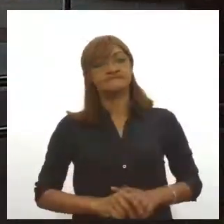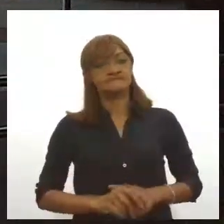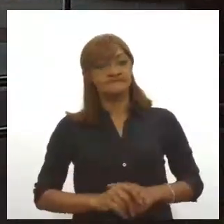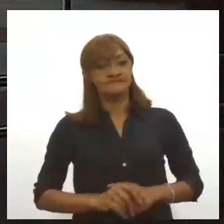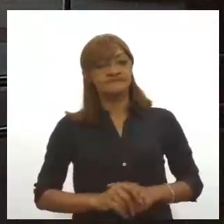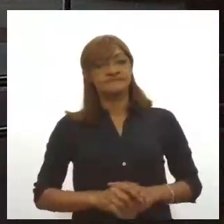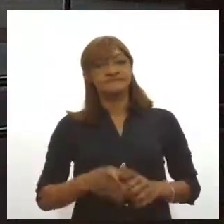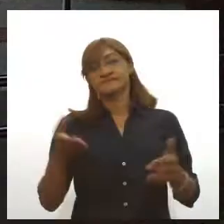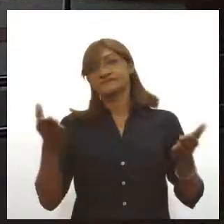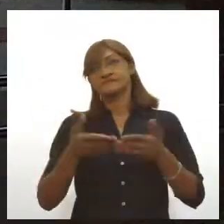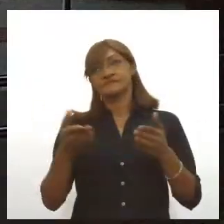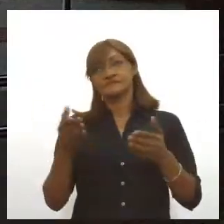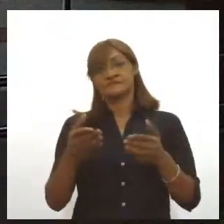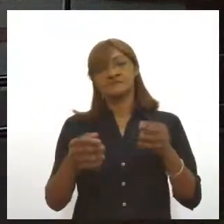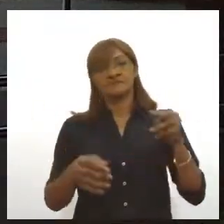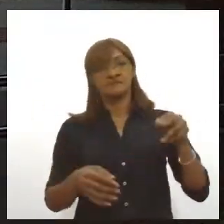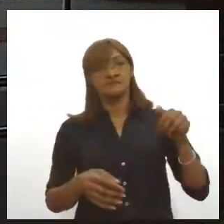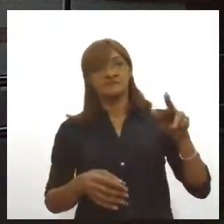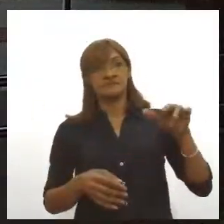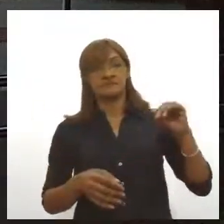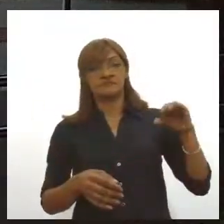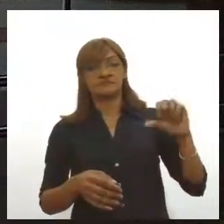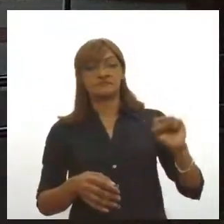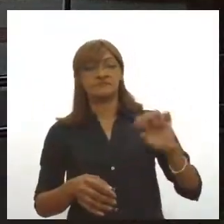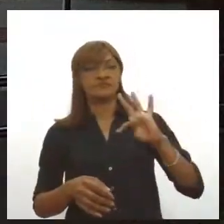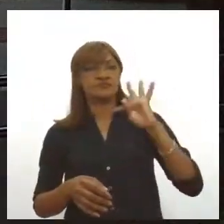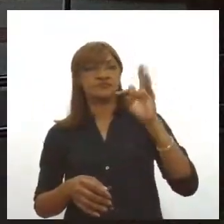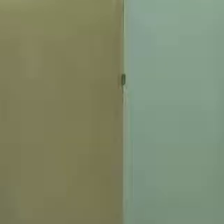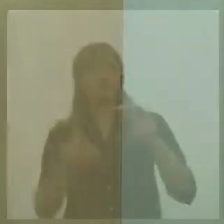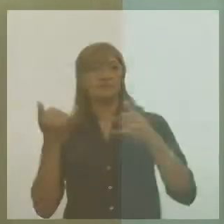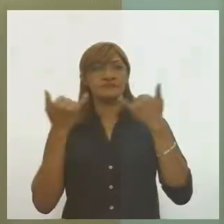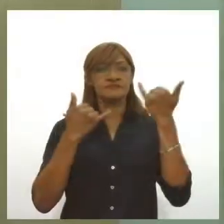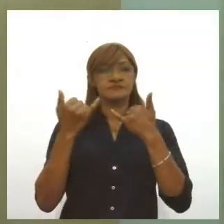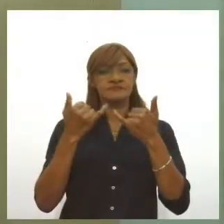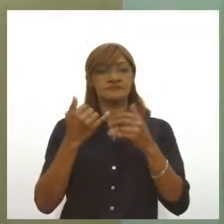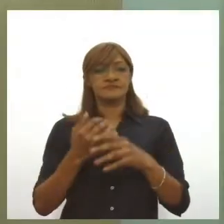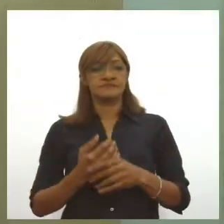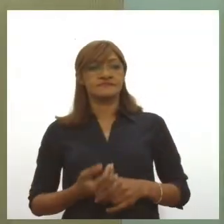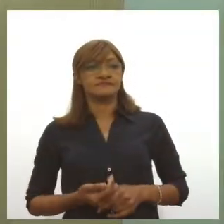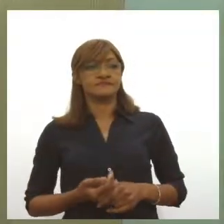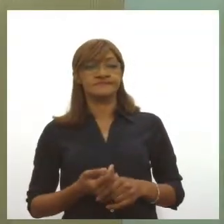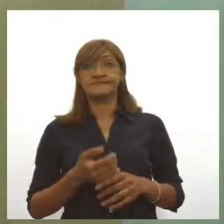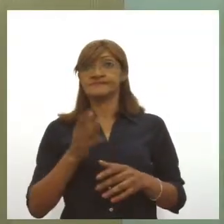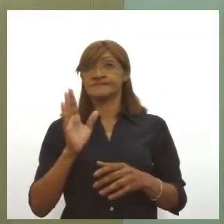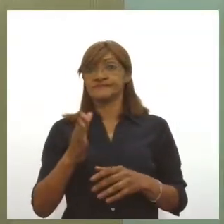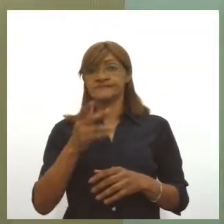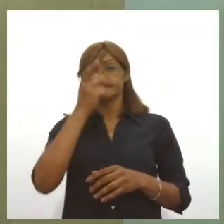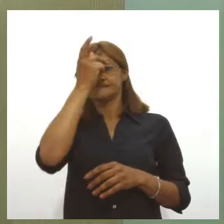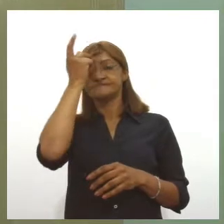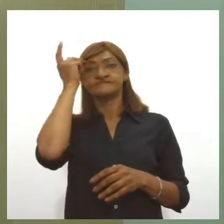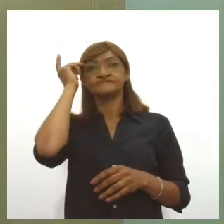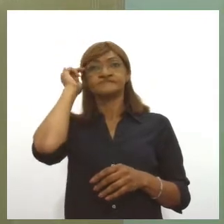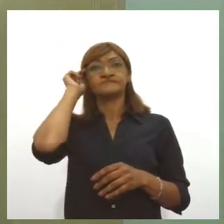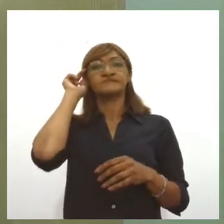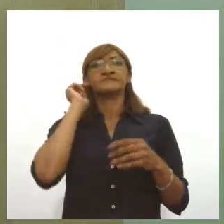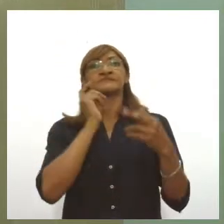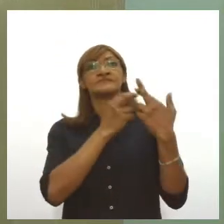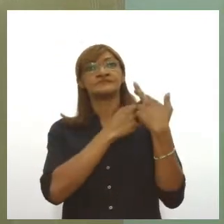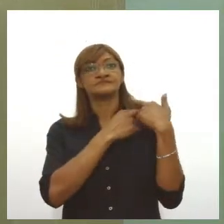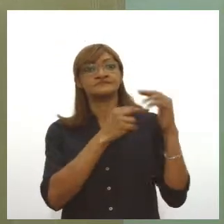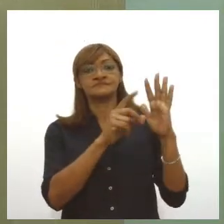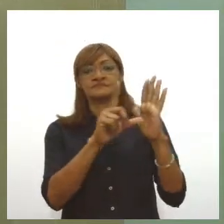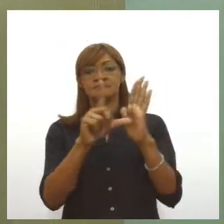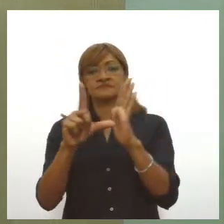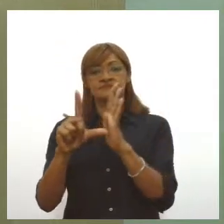na matéria de Marcos Borges, todas as informações. Marcos? Muitos lojistas, muitas lojas já estão preparando